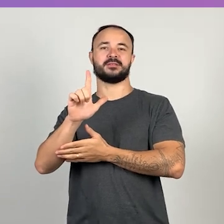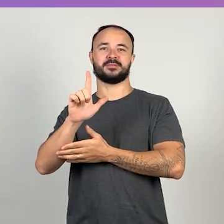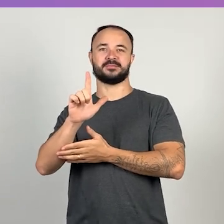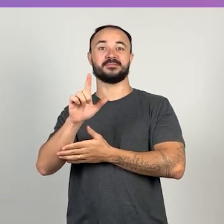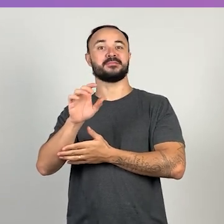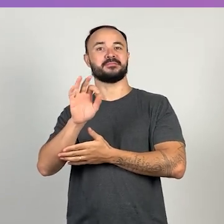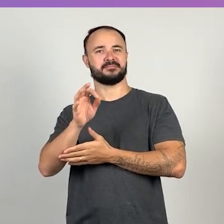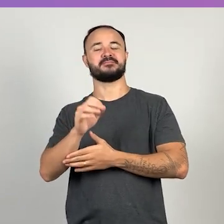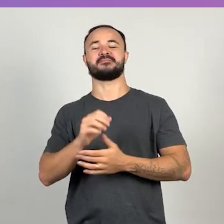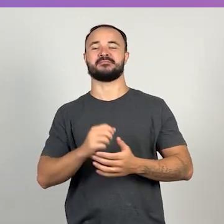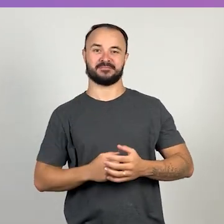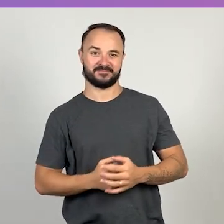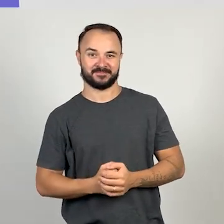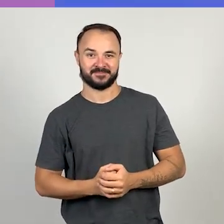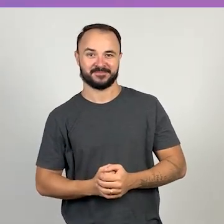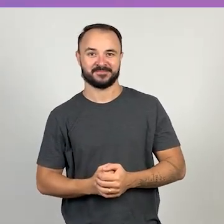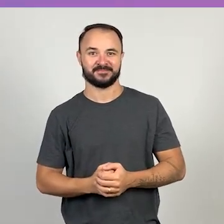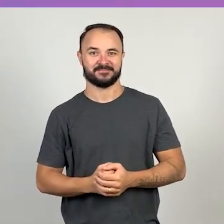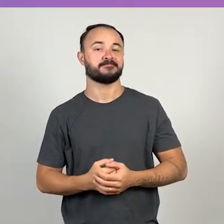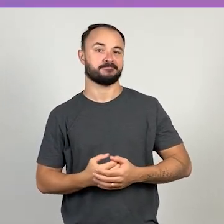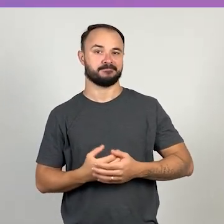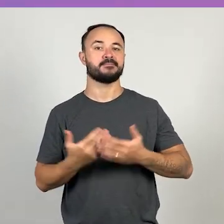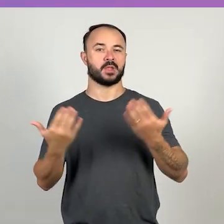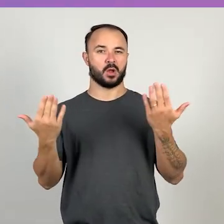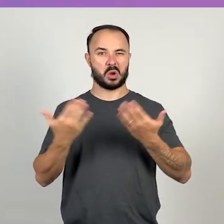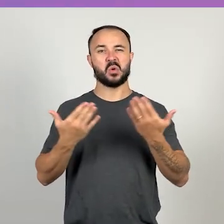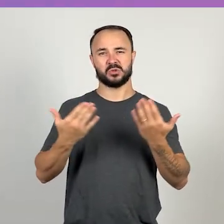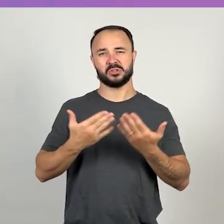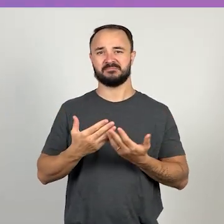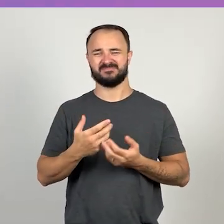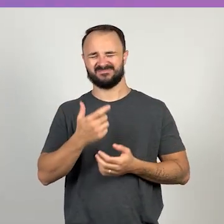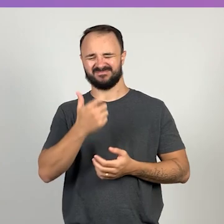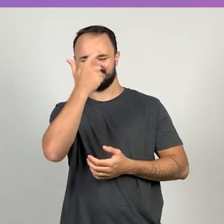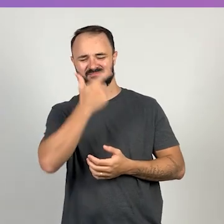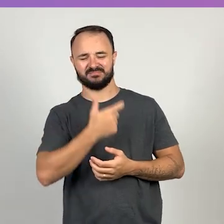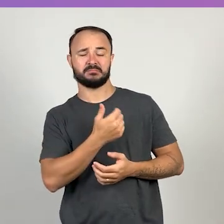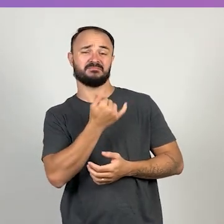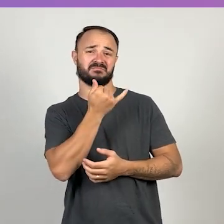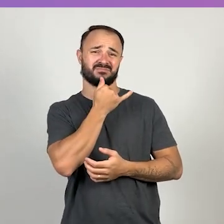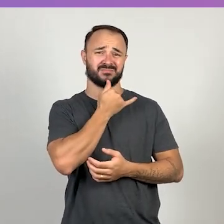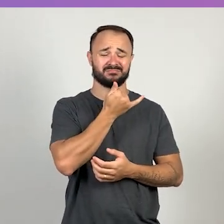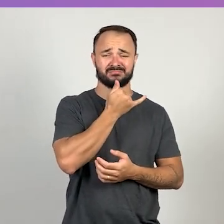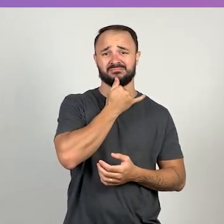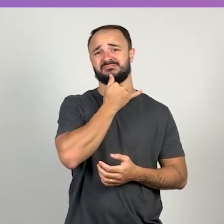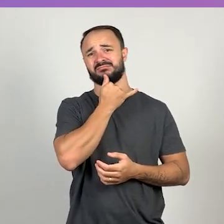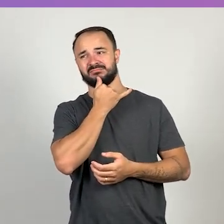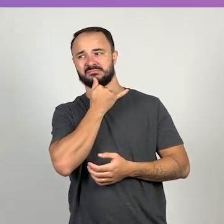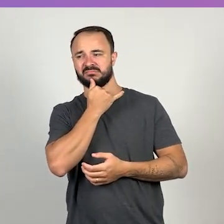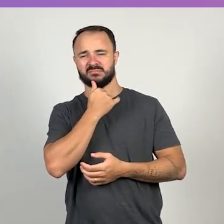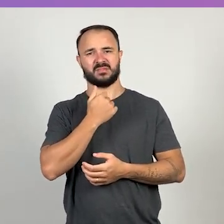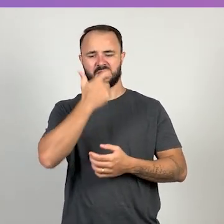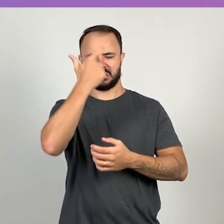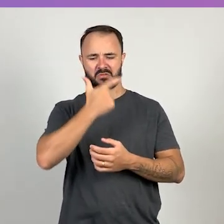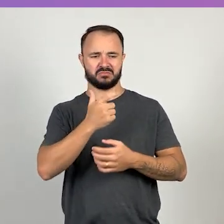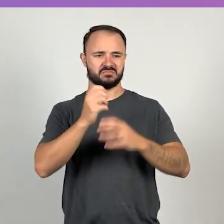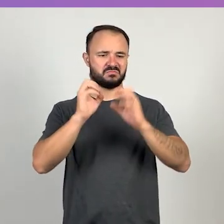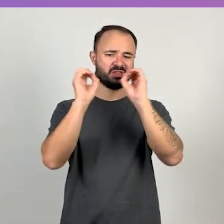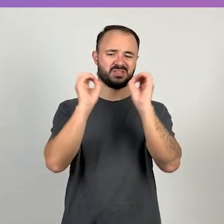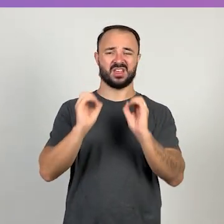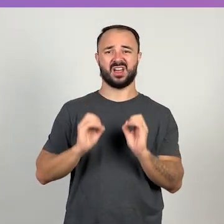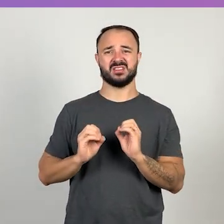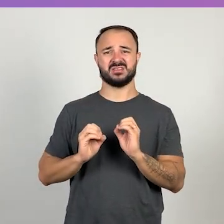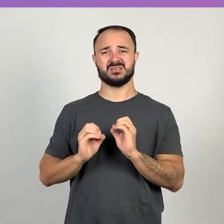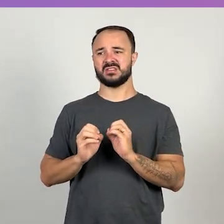P-A-P-E-L, Papel. Hoje eu estou um pouco triste, sou uma folha em branco, sem ninguém que